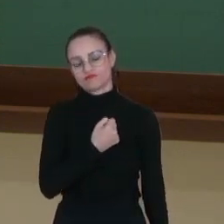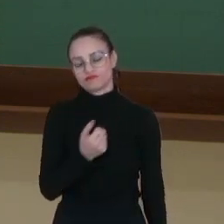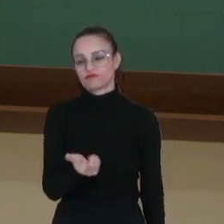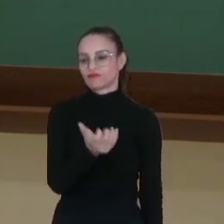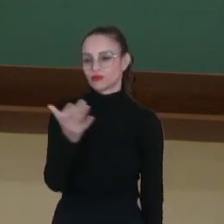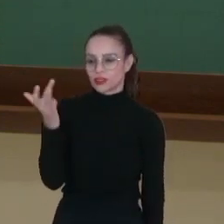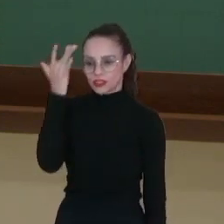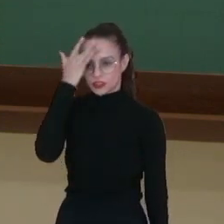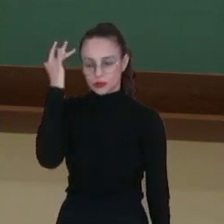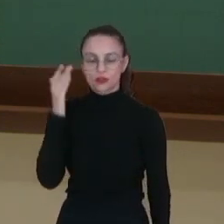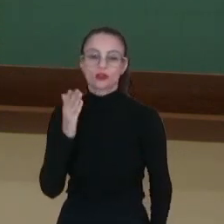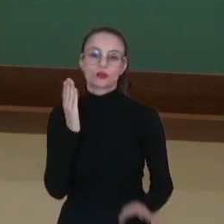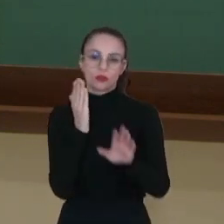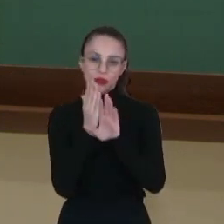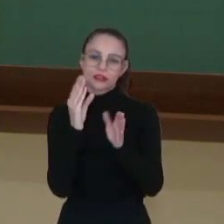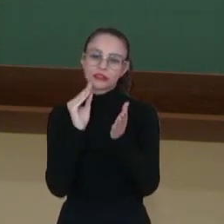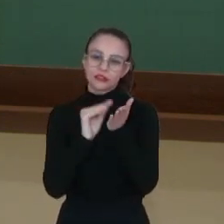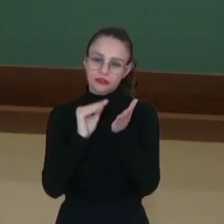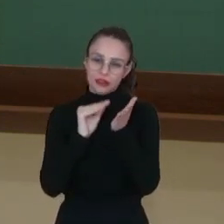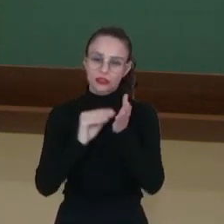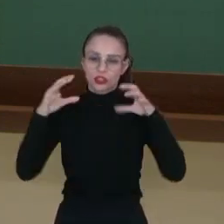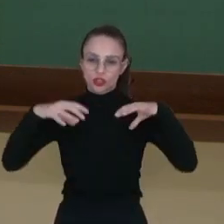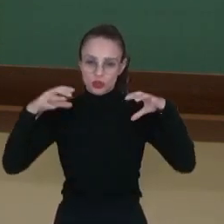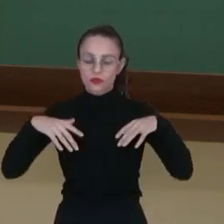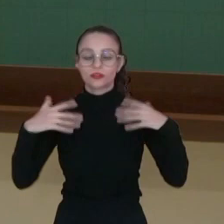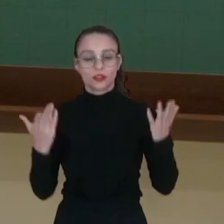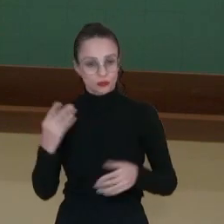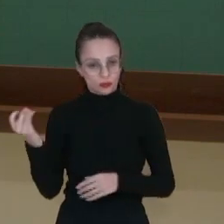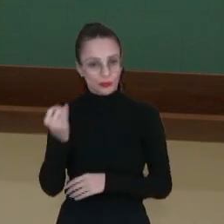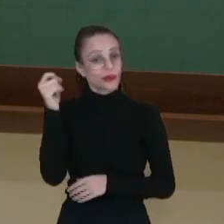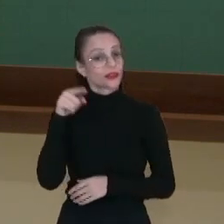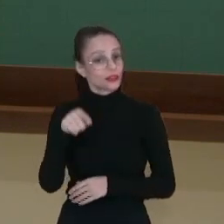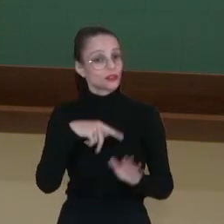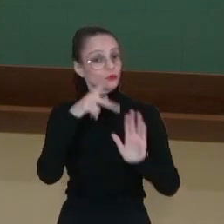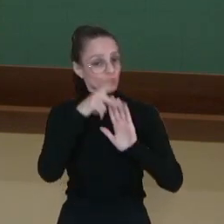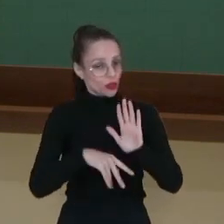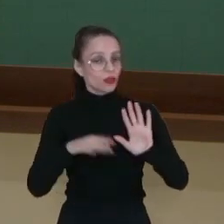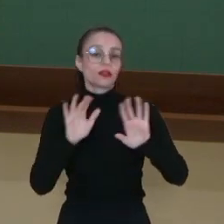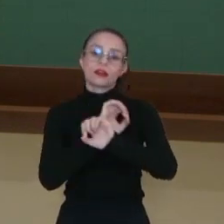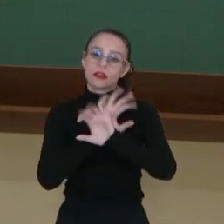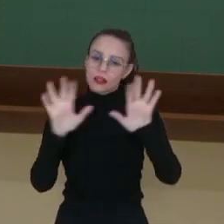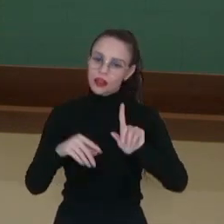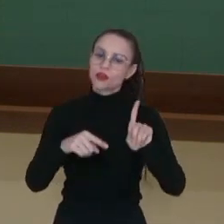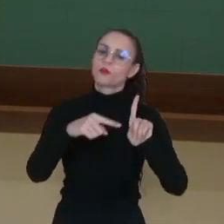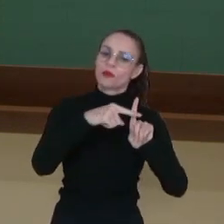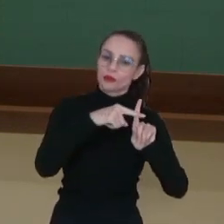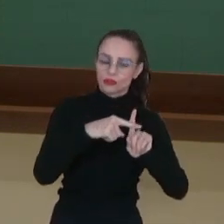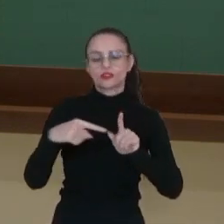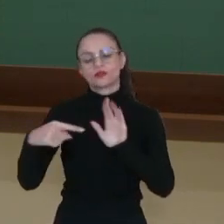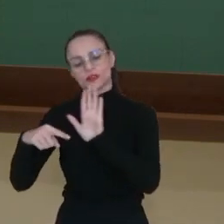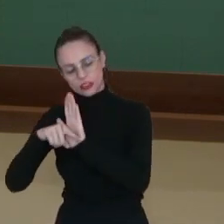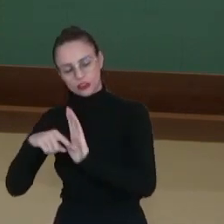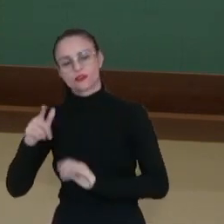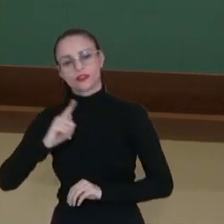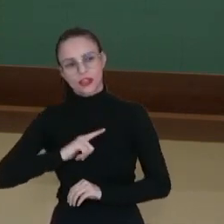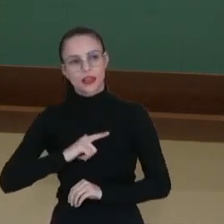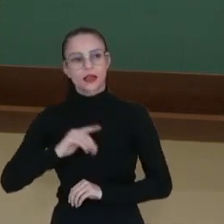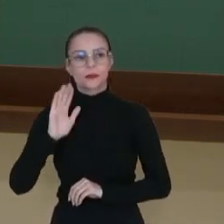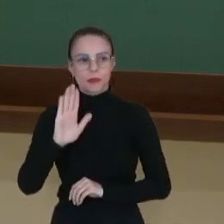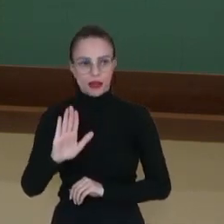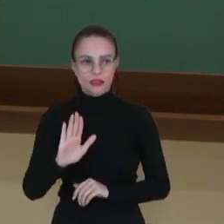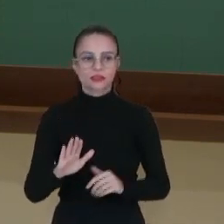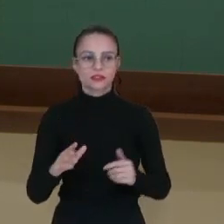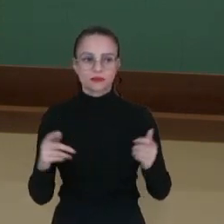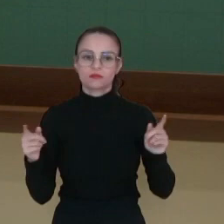pessoas da severa estiagem. Então é muito importante esse projeto. Claro que existem os pontos positivos e negativos, mas nós temos